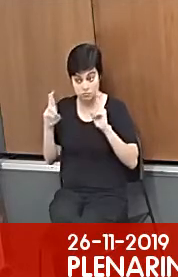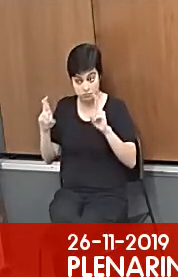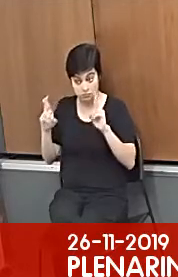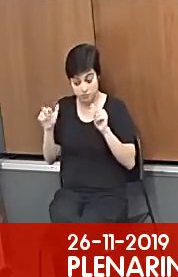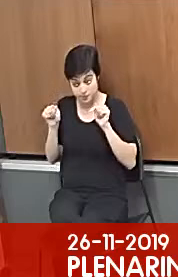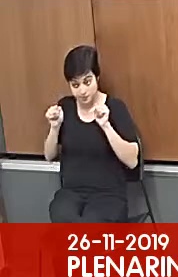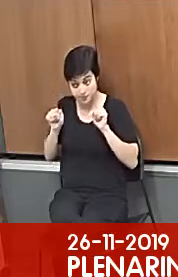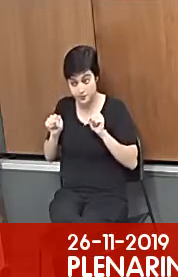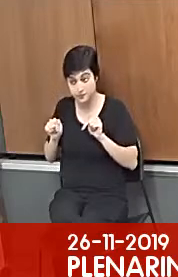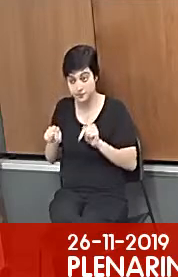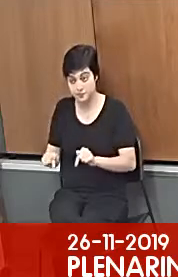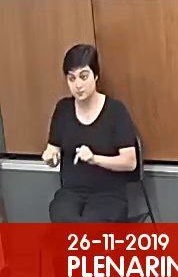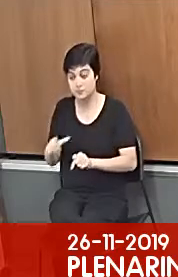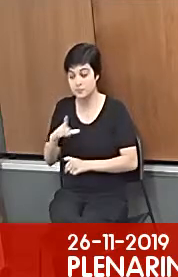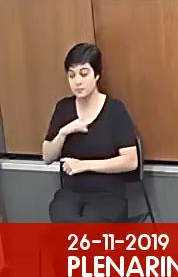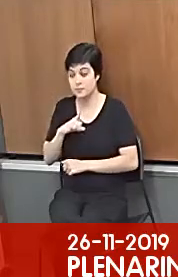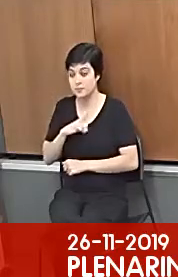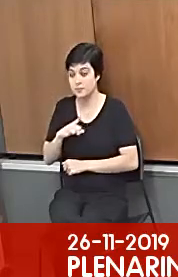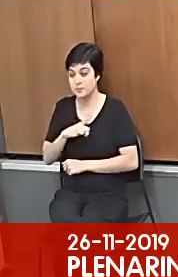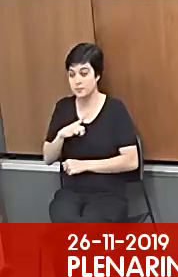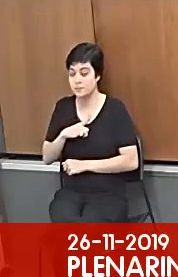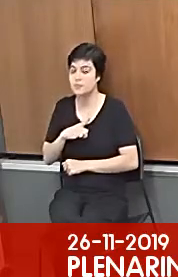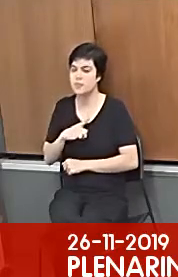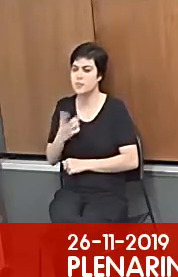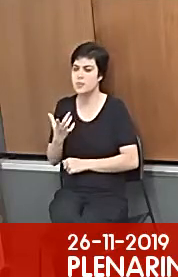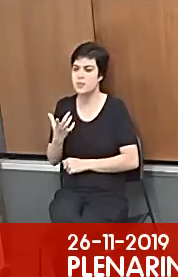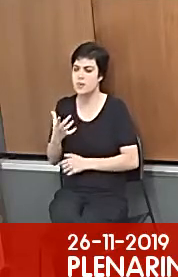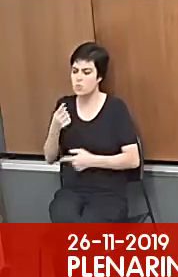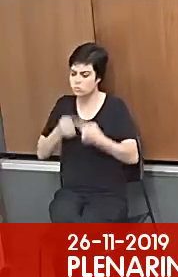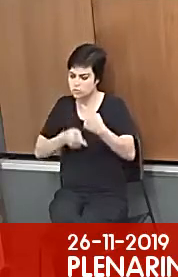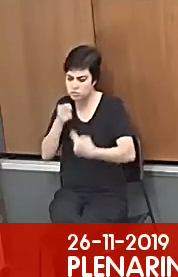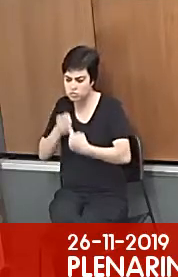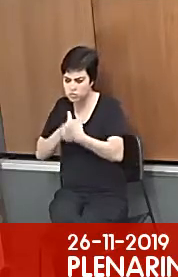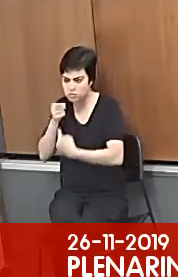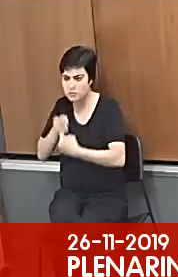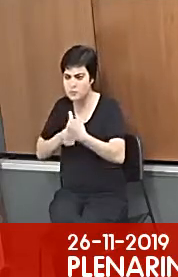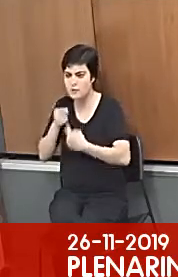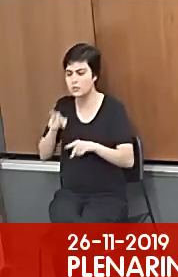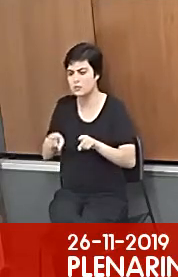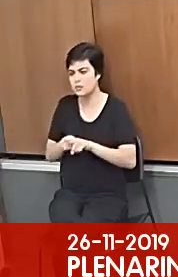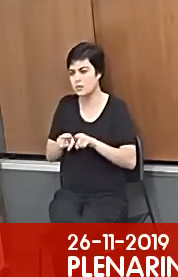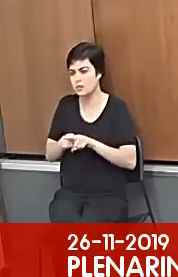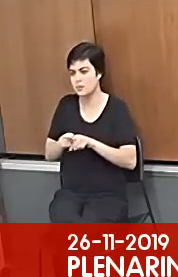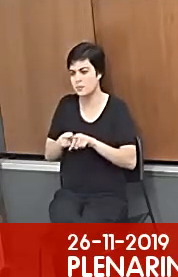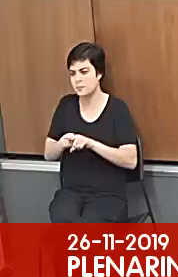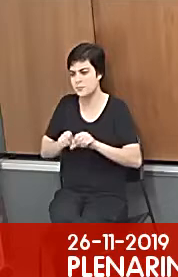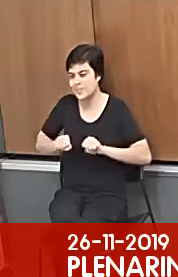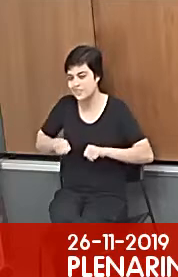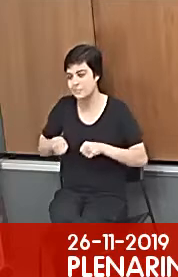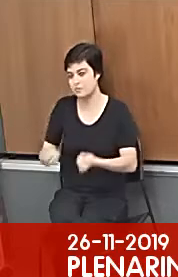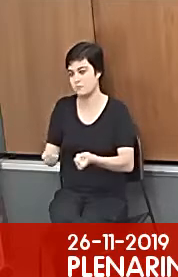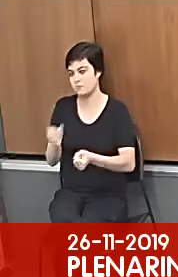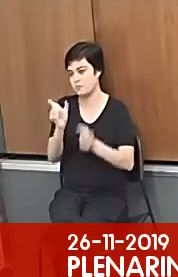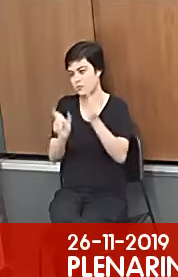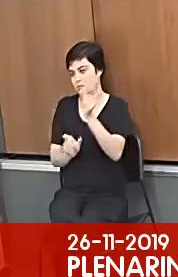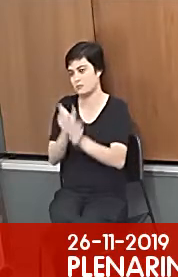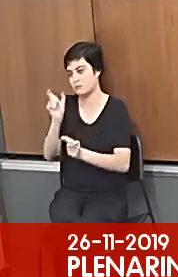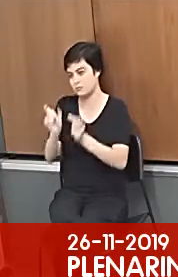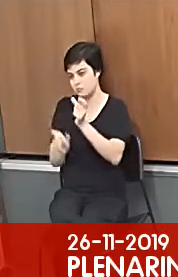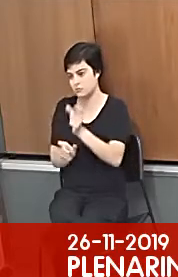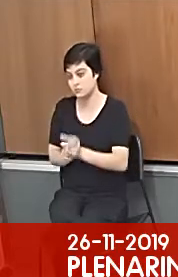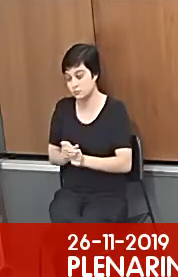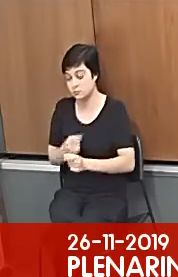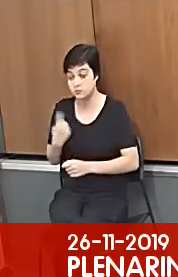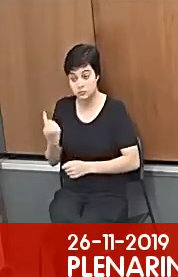aqui, nesta comissão, é fazer isso, é trazer o debate e defender essas pessoas.